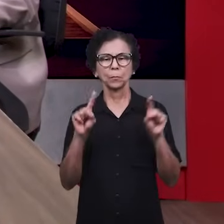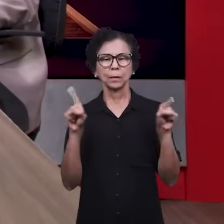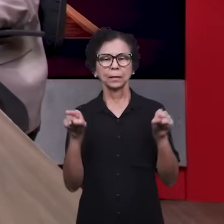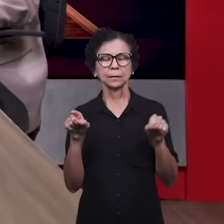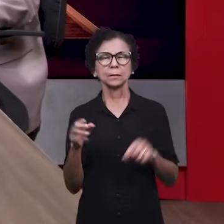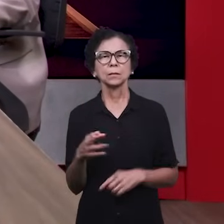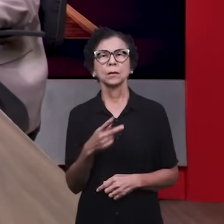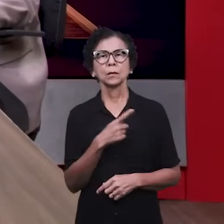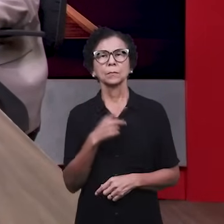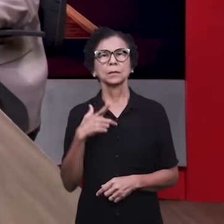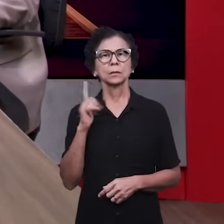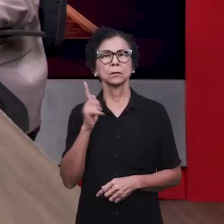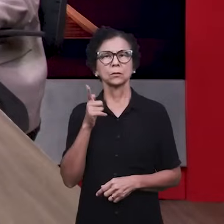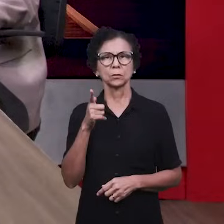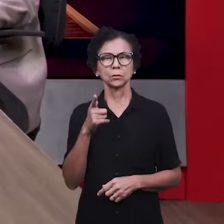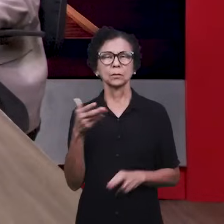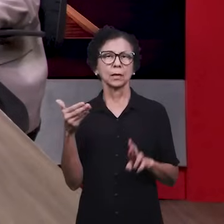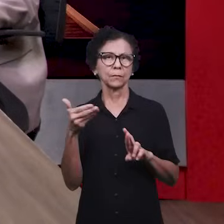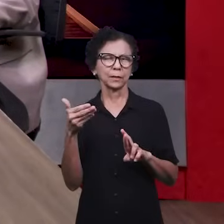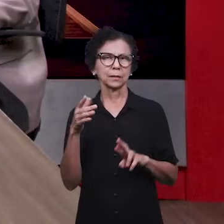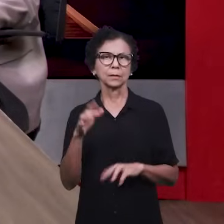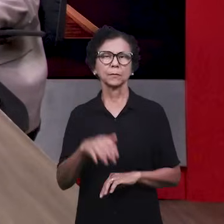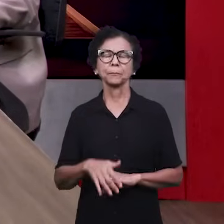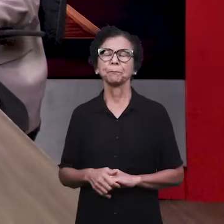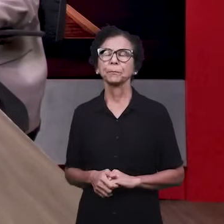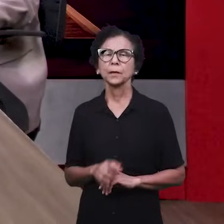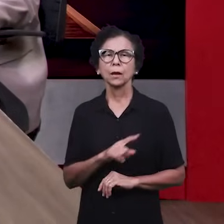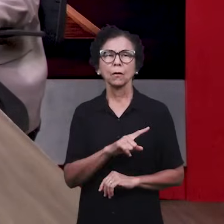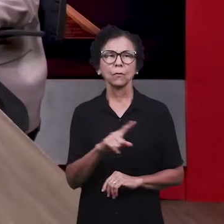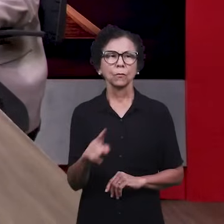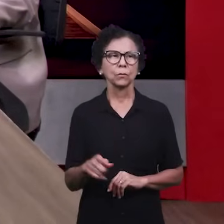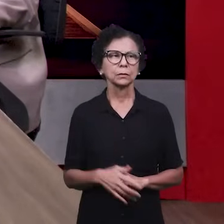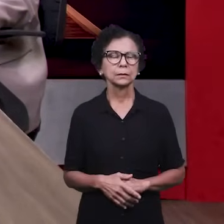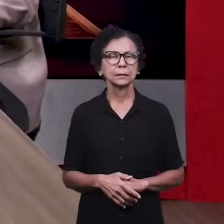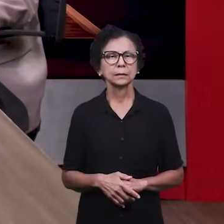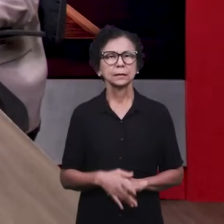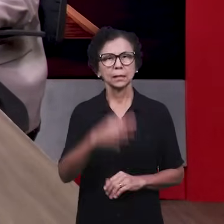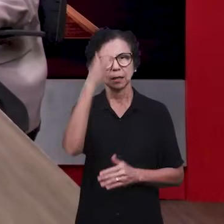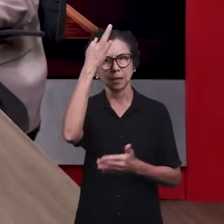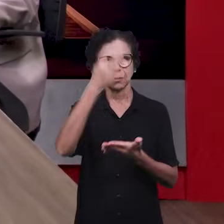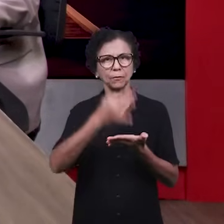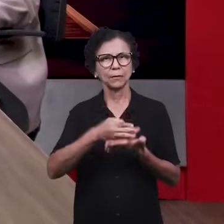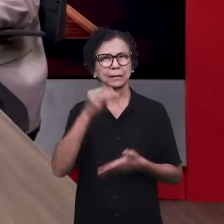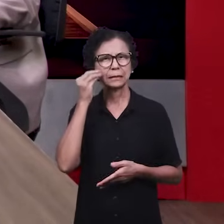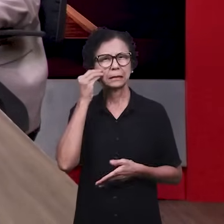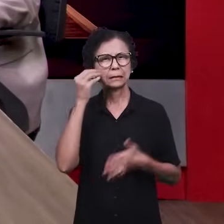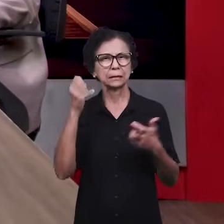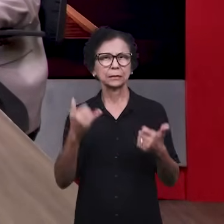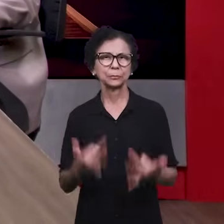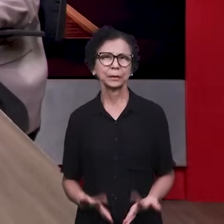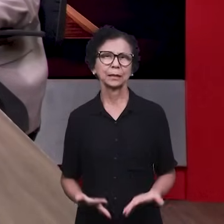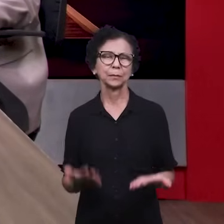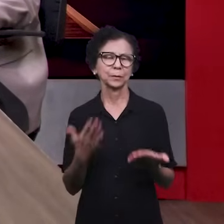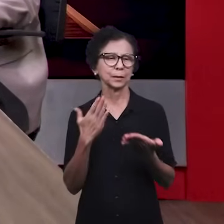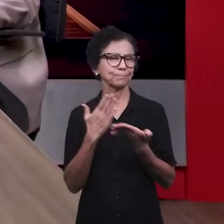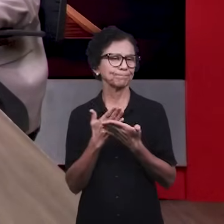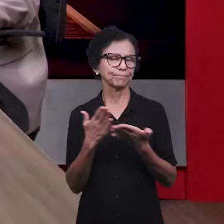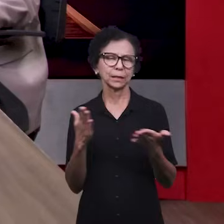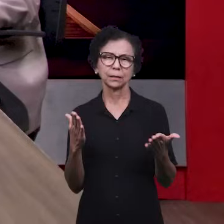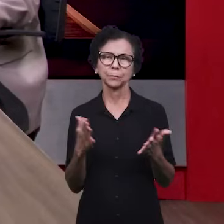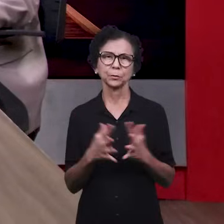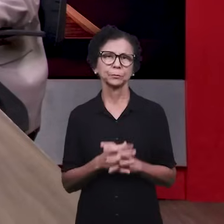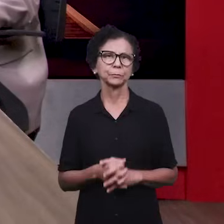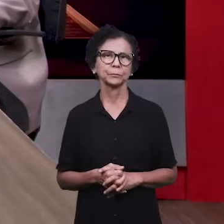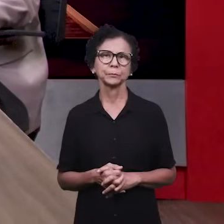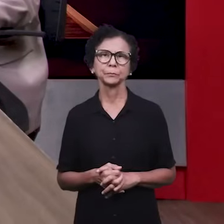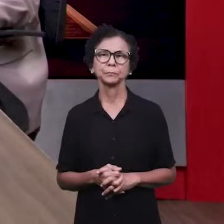sempre faz uma colocação muito importante, assim, quando você tenta explicar a fé, é porque ela já não existe mais.